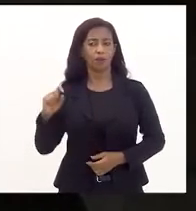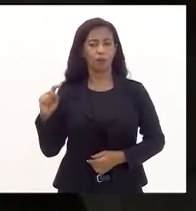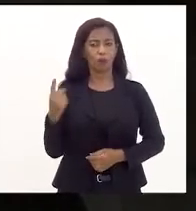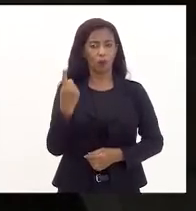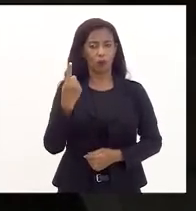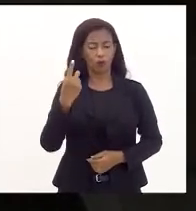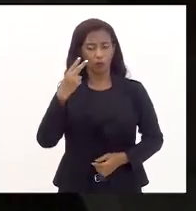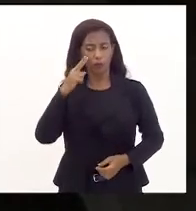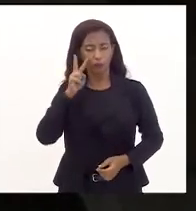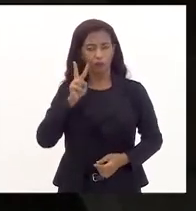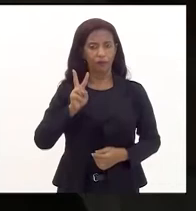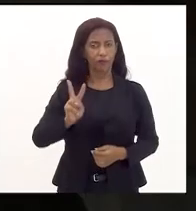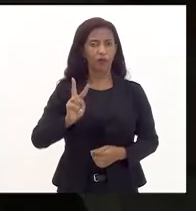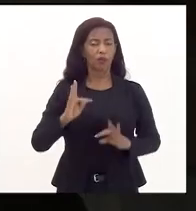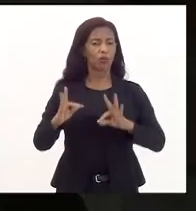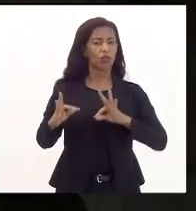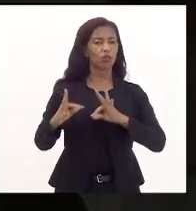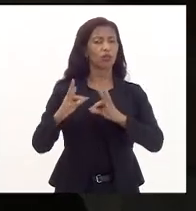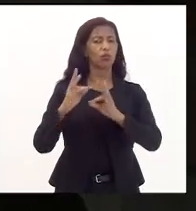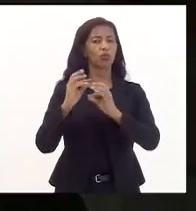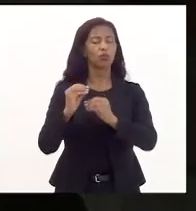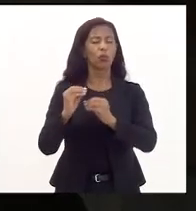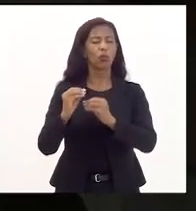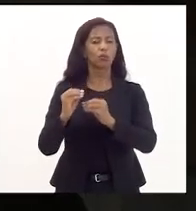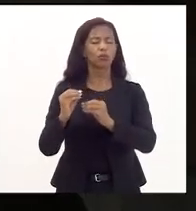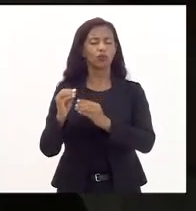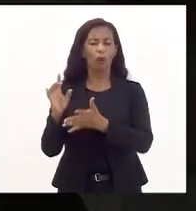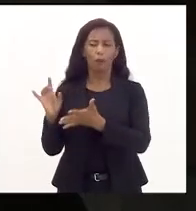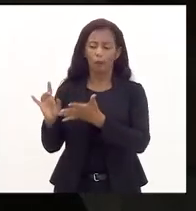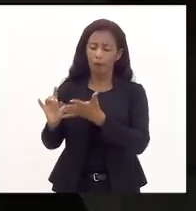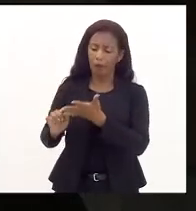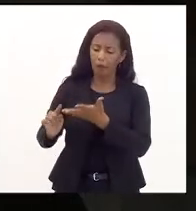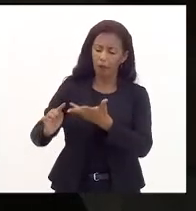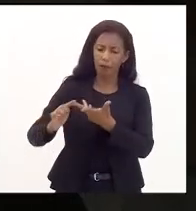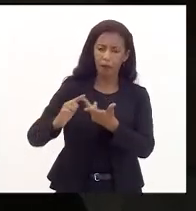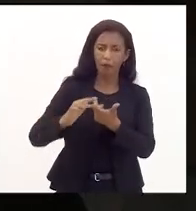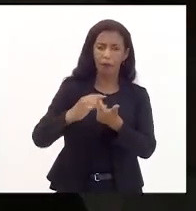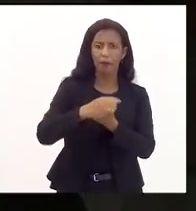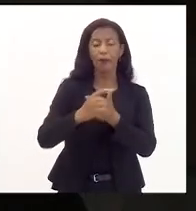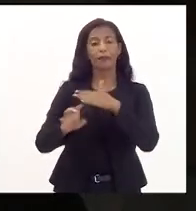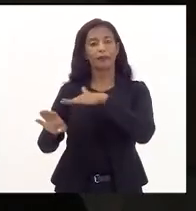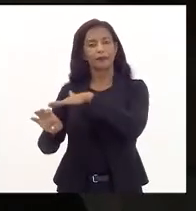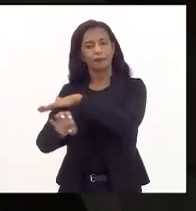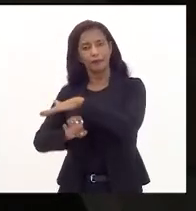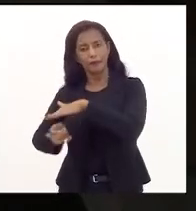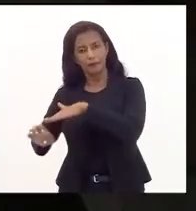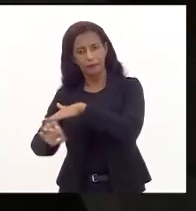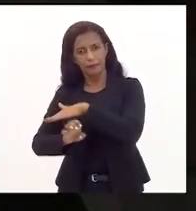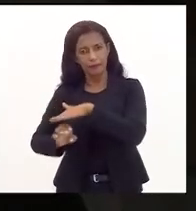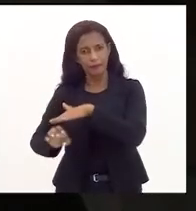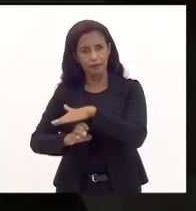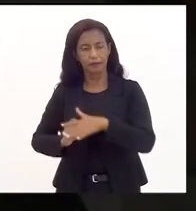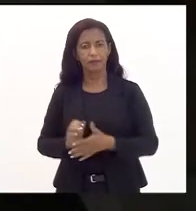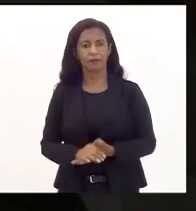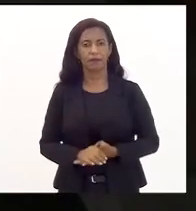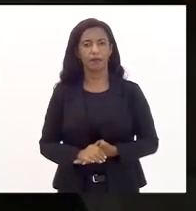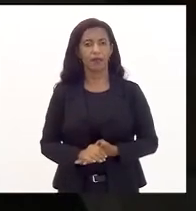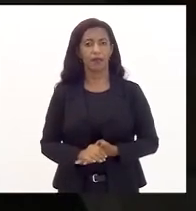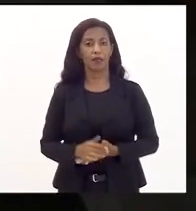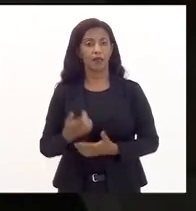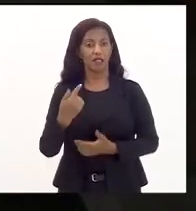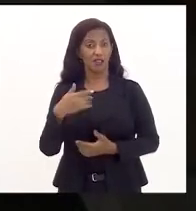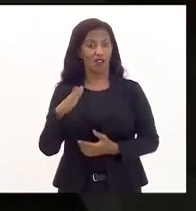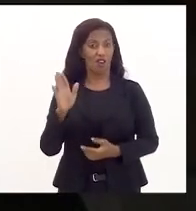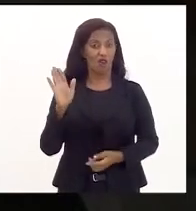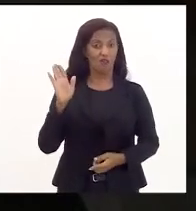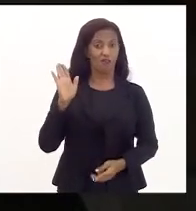rever todas as contrapartidas empresariais que foram